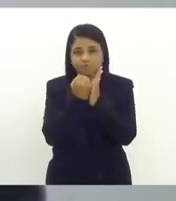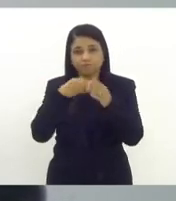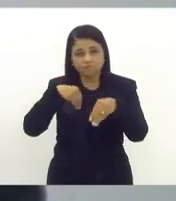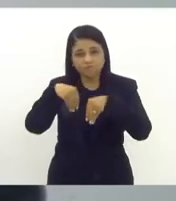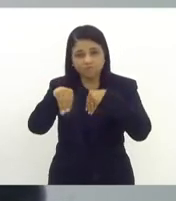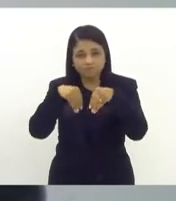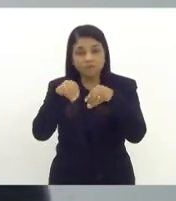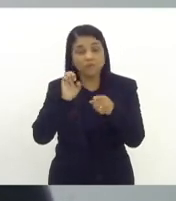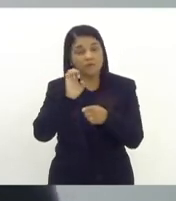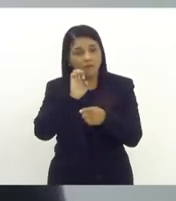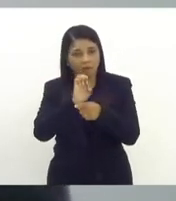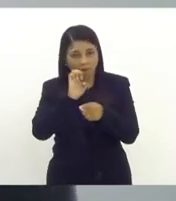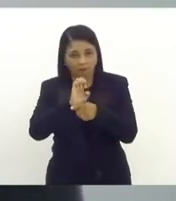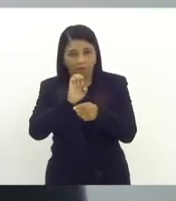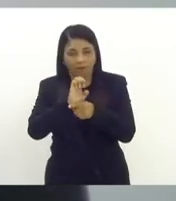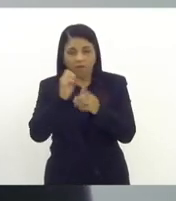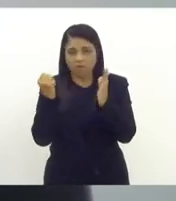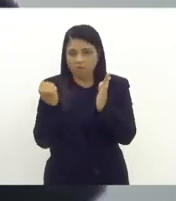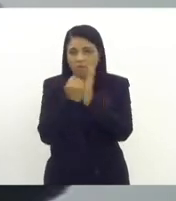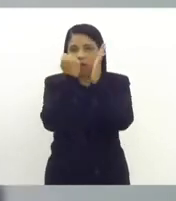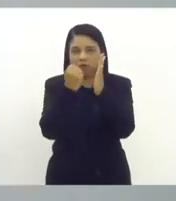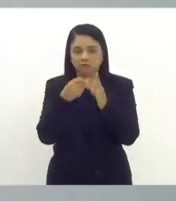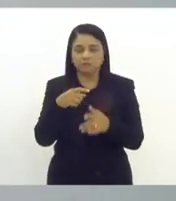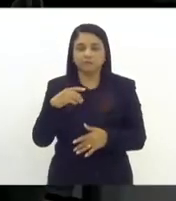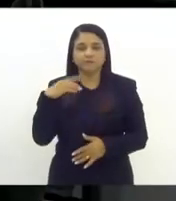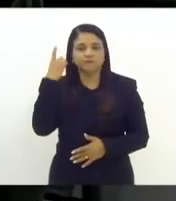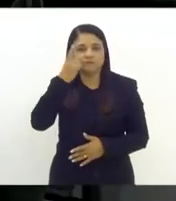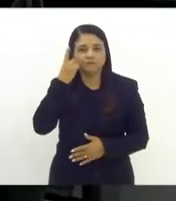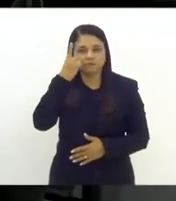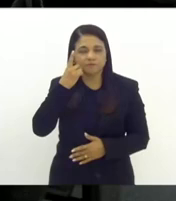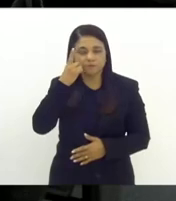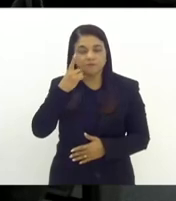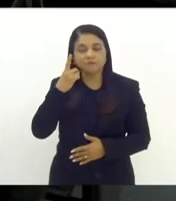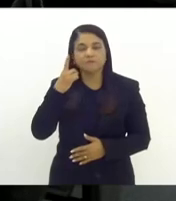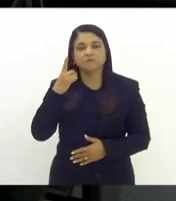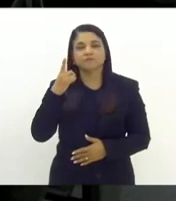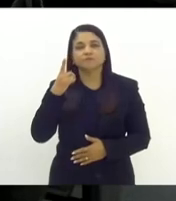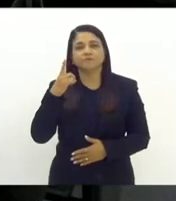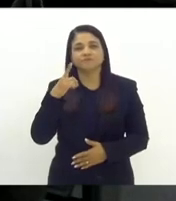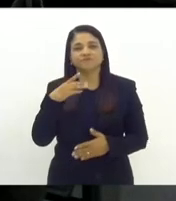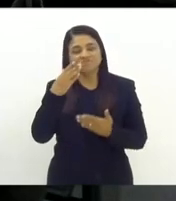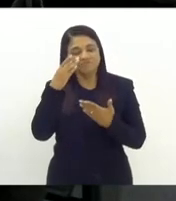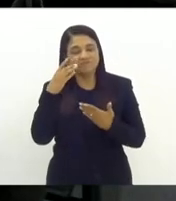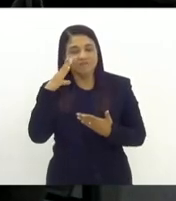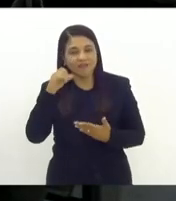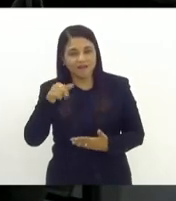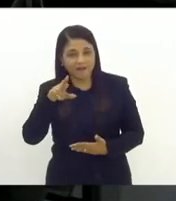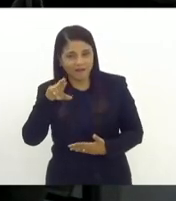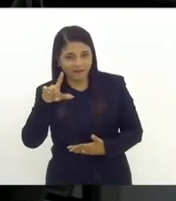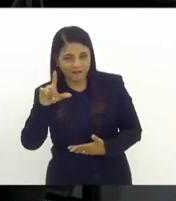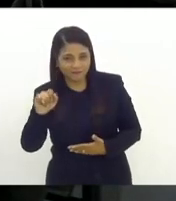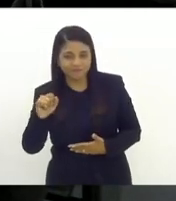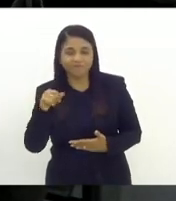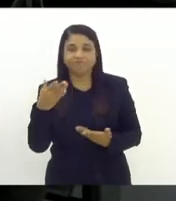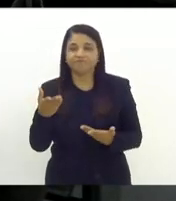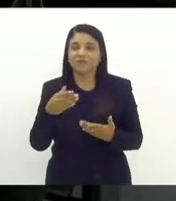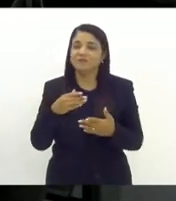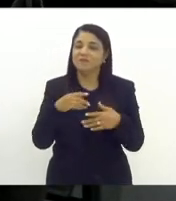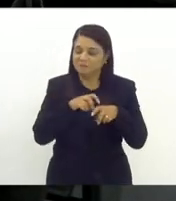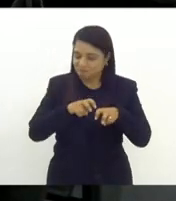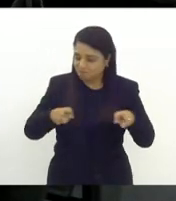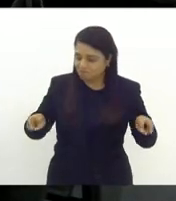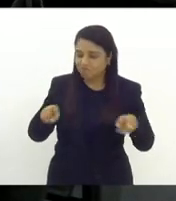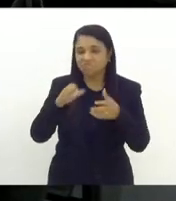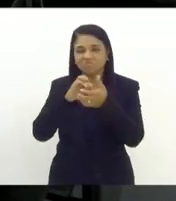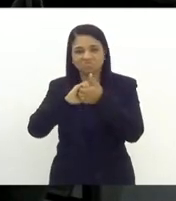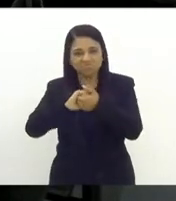Estadual Carla Machado bom cumprimentar toda a mesa através da dança querida